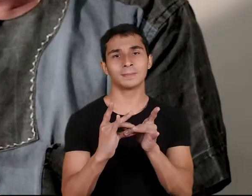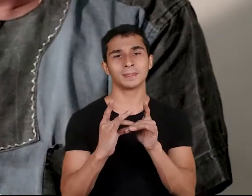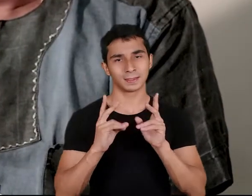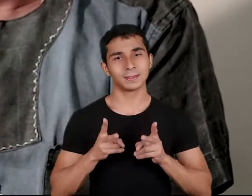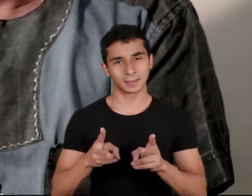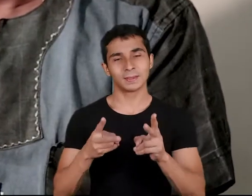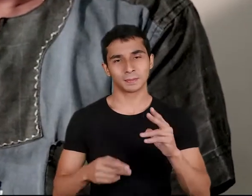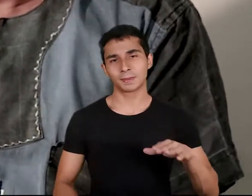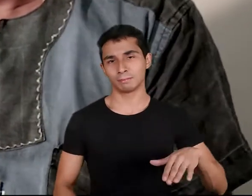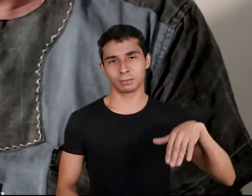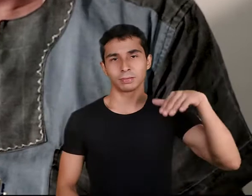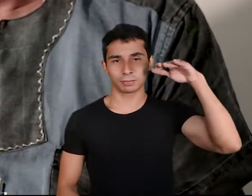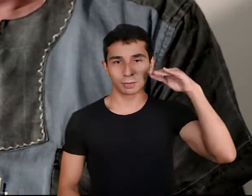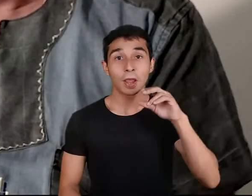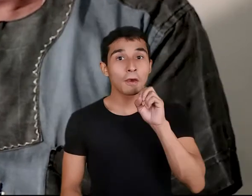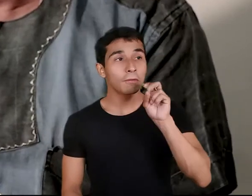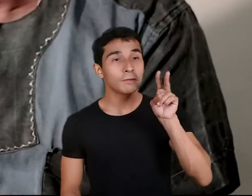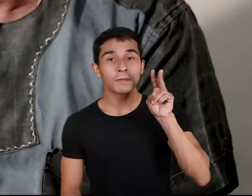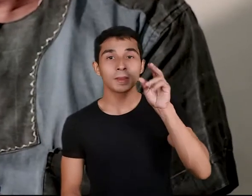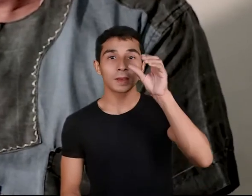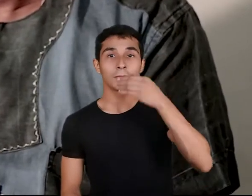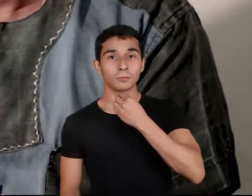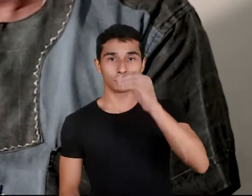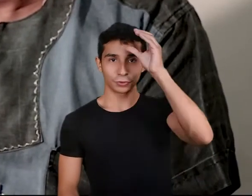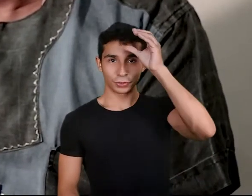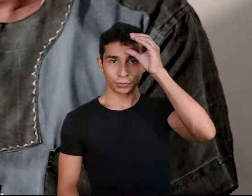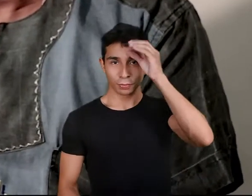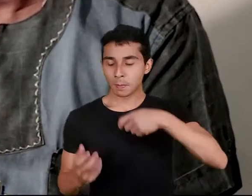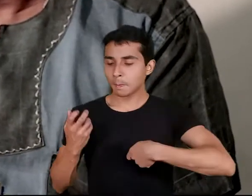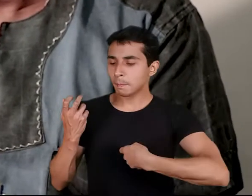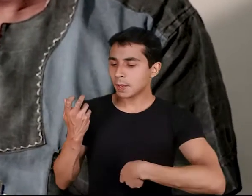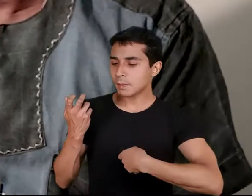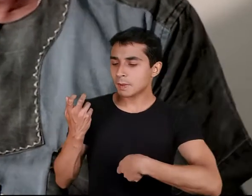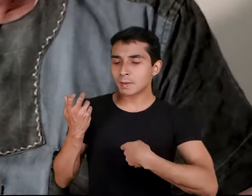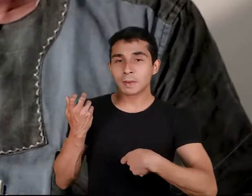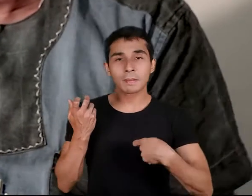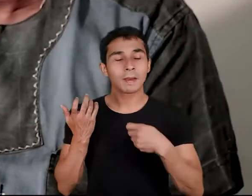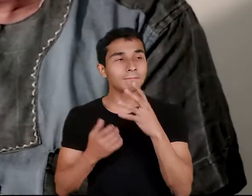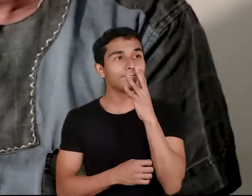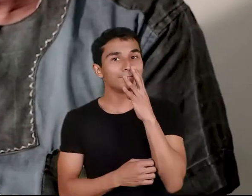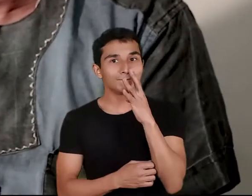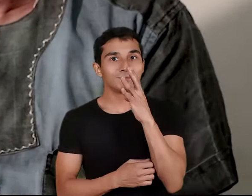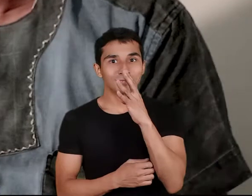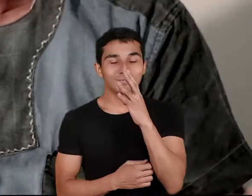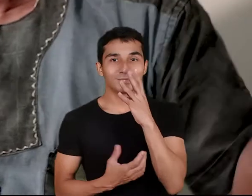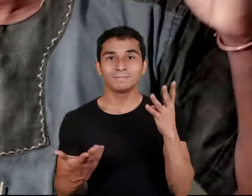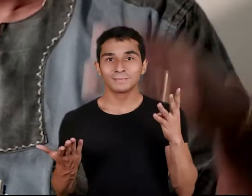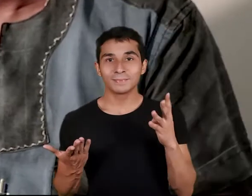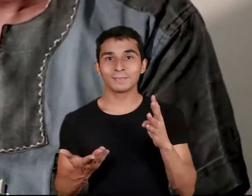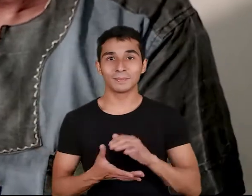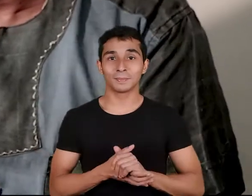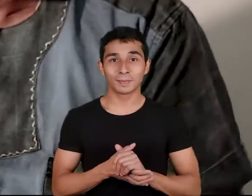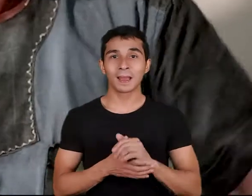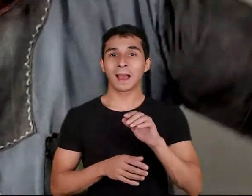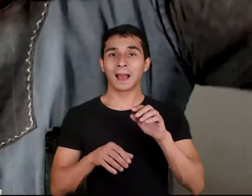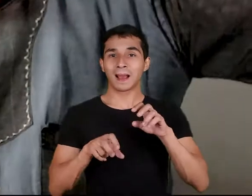Eram meus ídolos ver meu tio tocando aquele chorinho com aquele, né? Chegava aqueles amigos dele aí, ficava